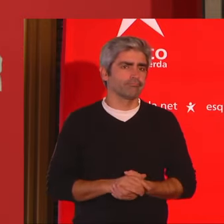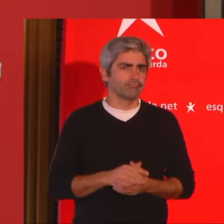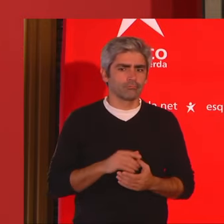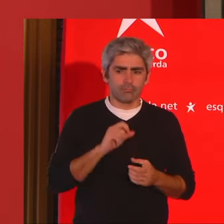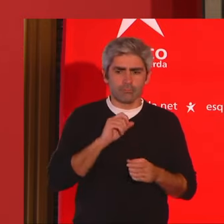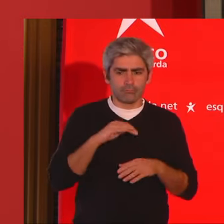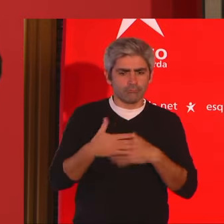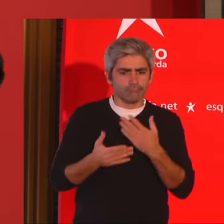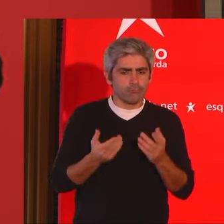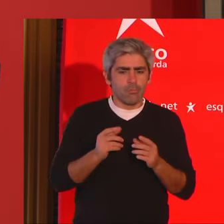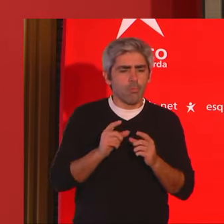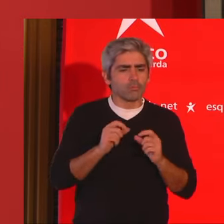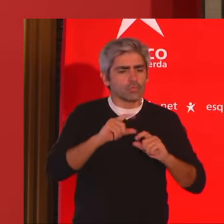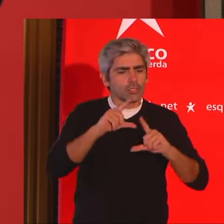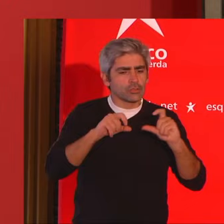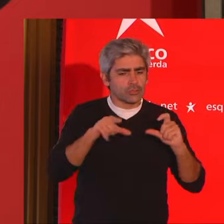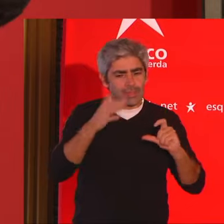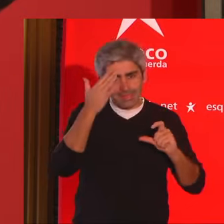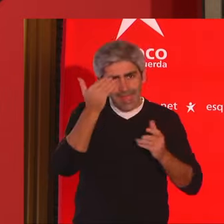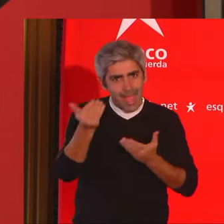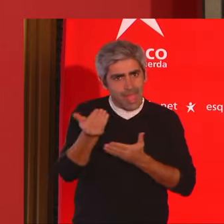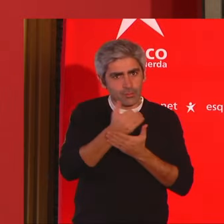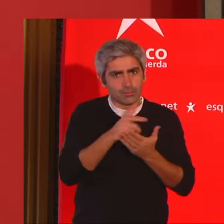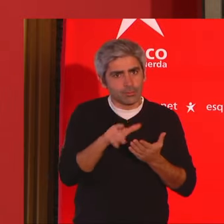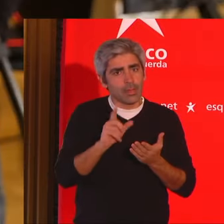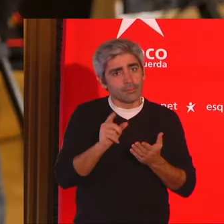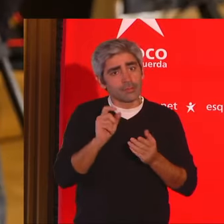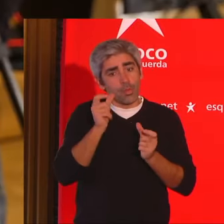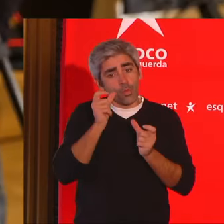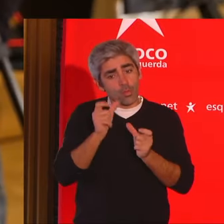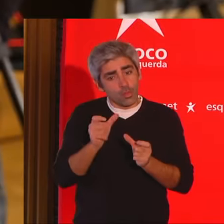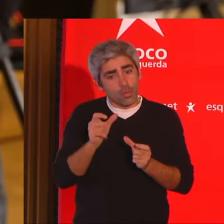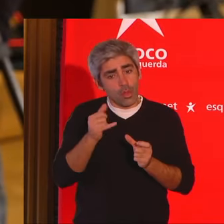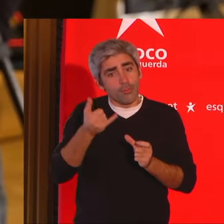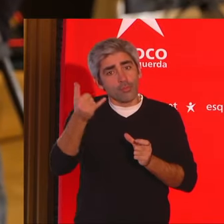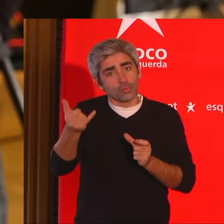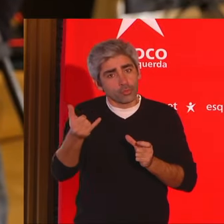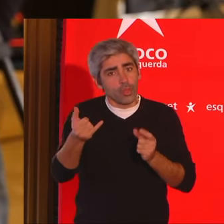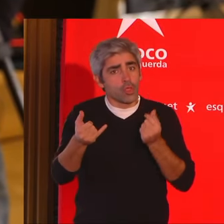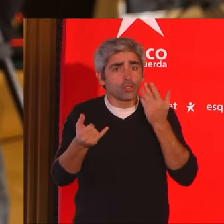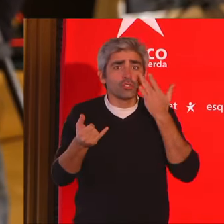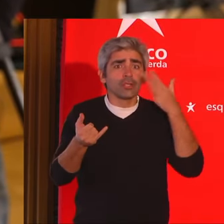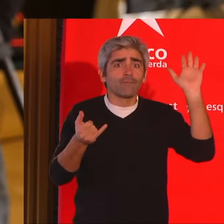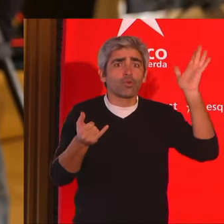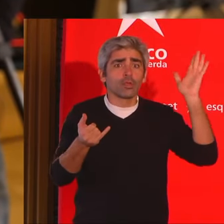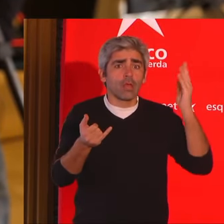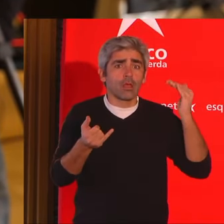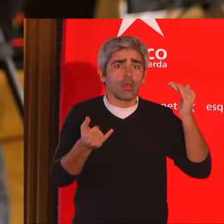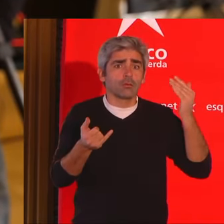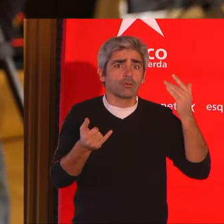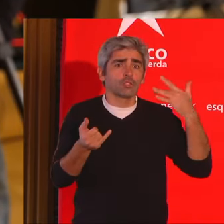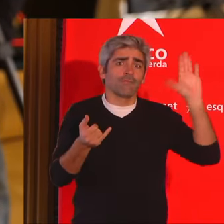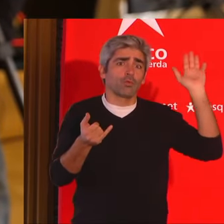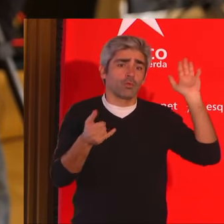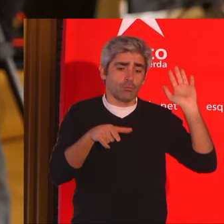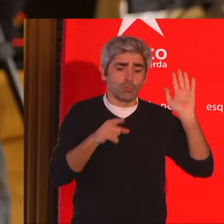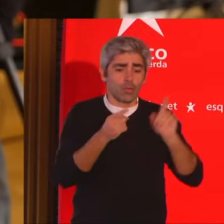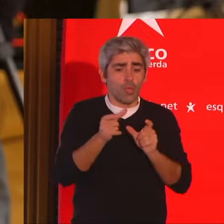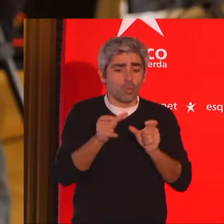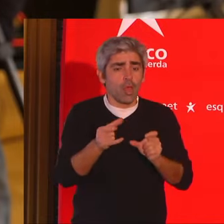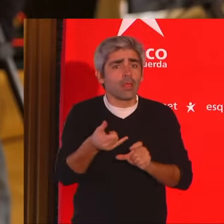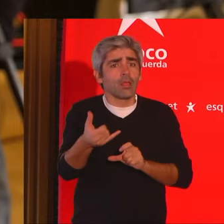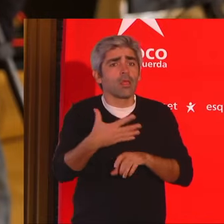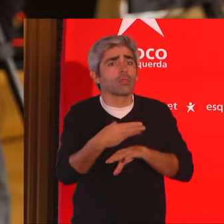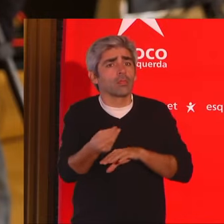Inviabiliza o controle, porque os dados estatísticos é sempre um controle a posteriori, e, entretanto, o dinheiro já partiu. E